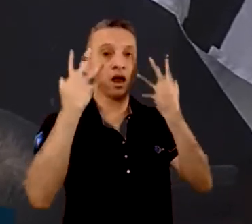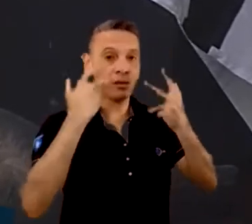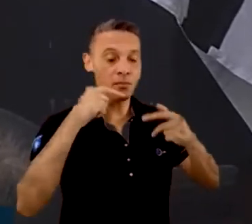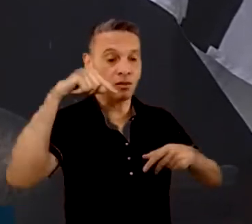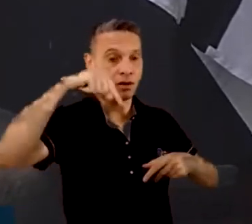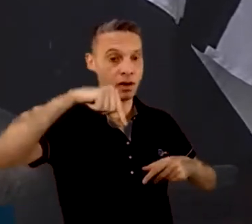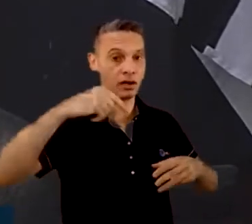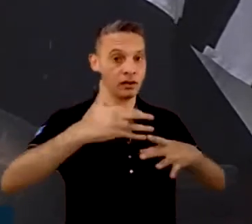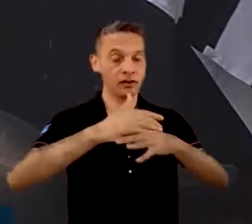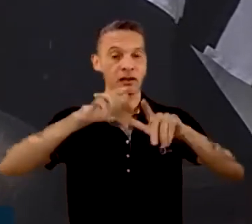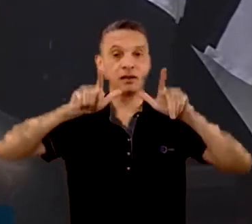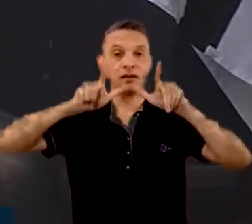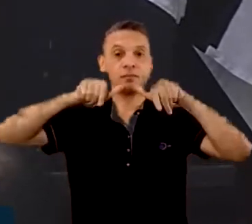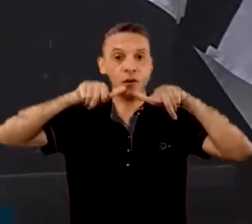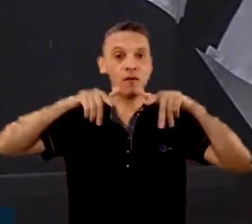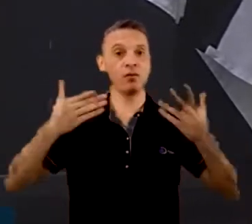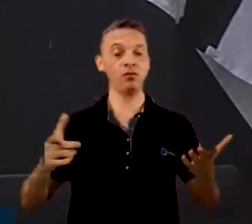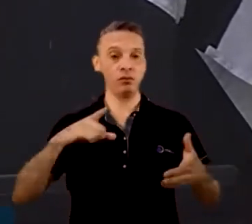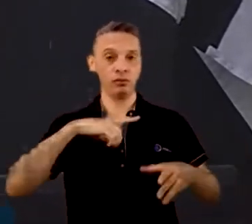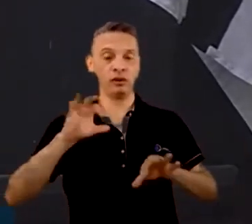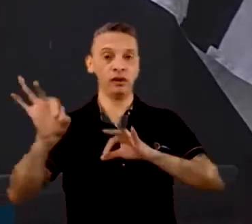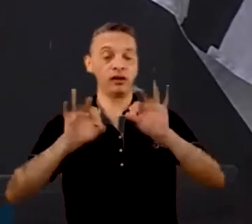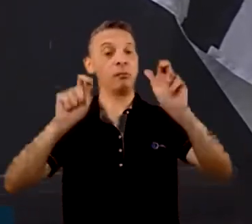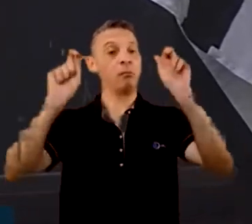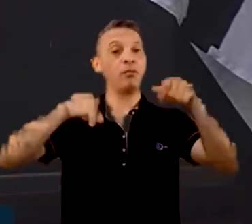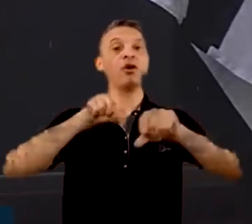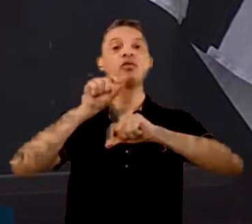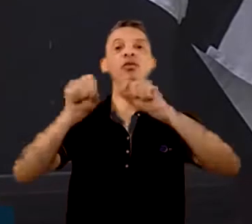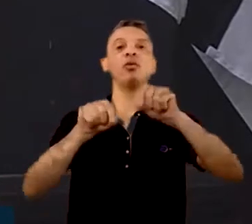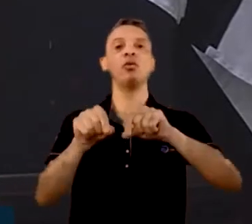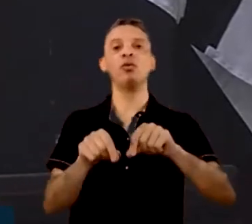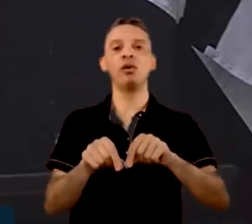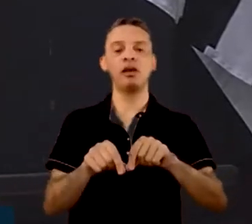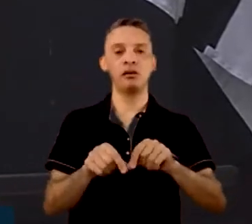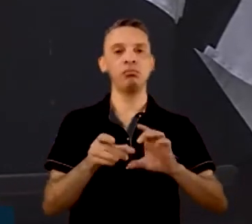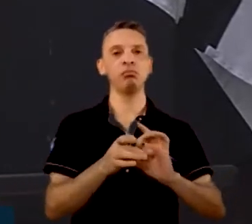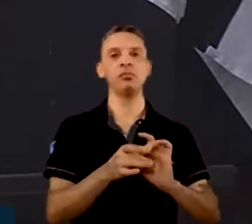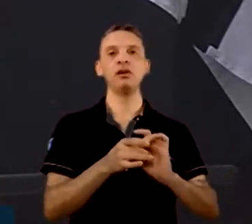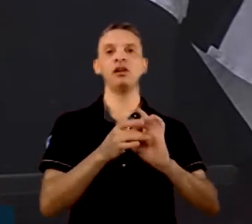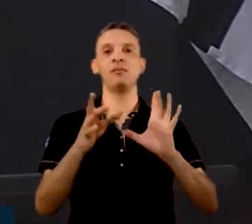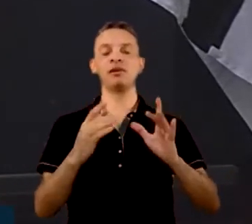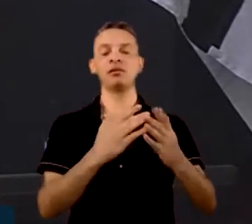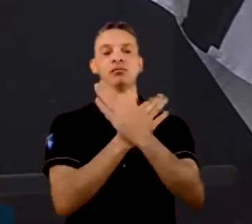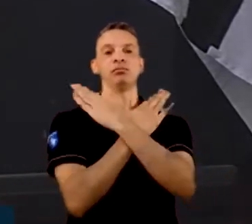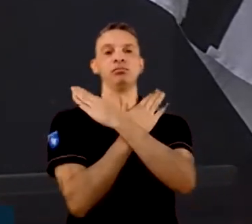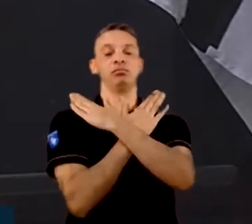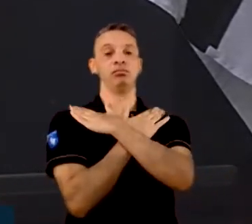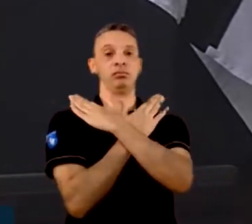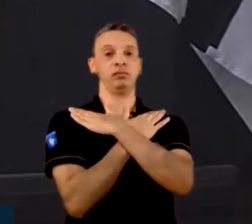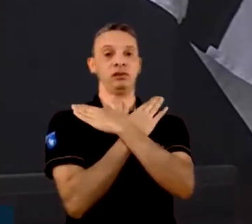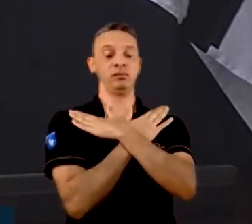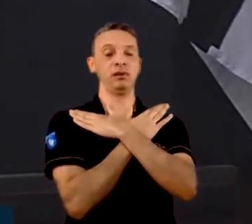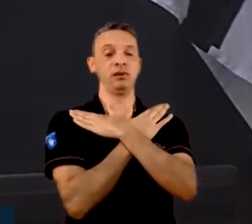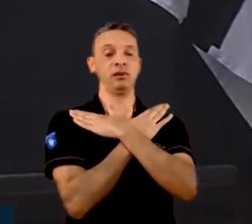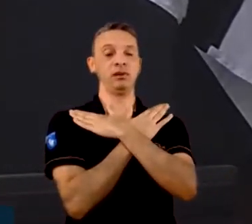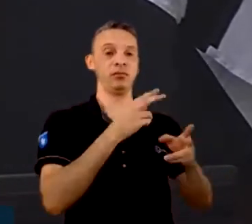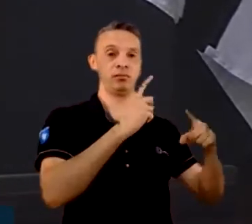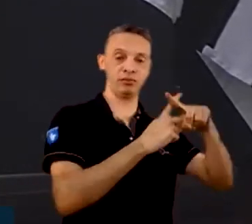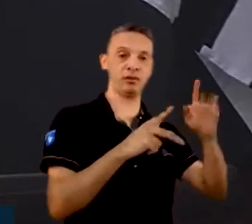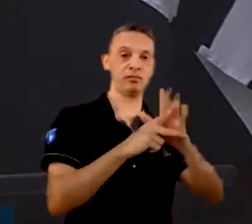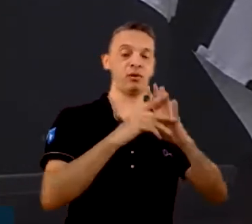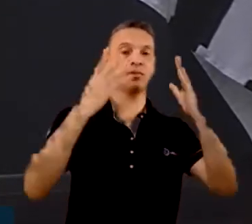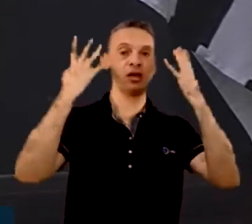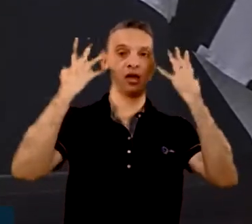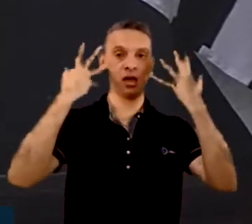com a possibilidade, né, da concessão dos cemitérios, nós levamos essa solicitação ao prefeito